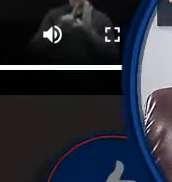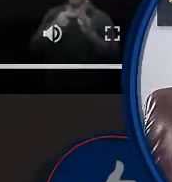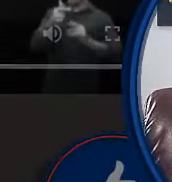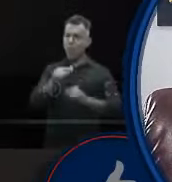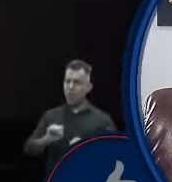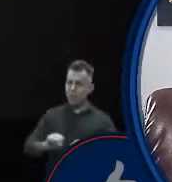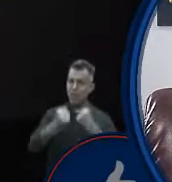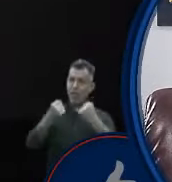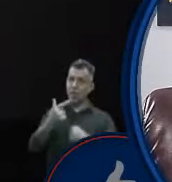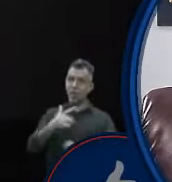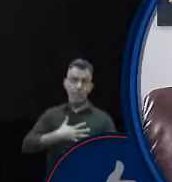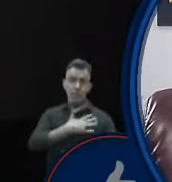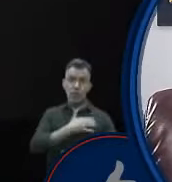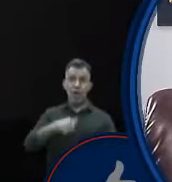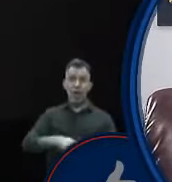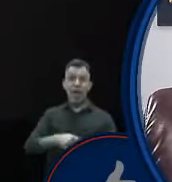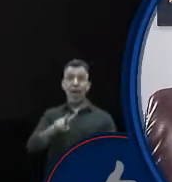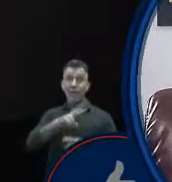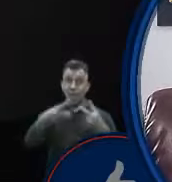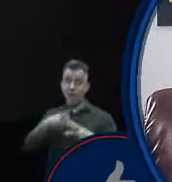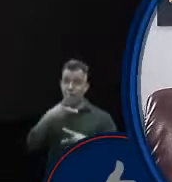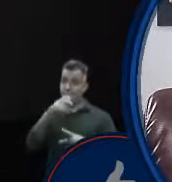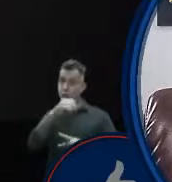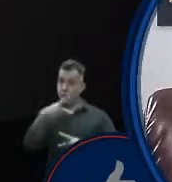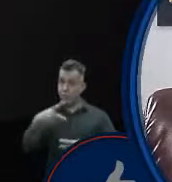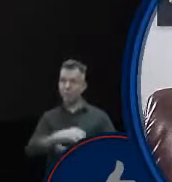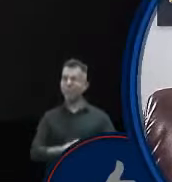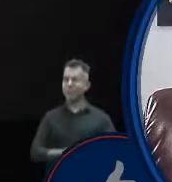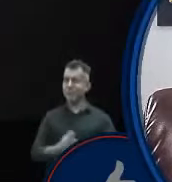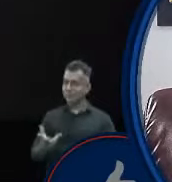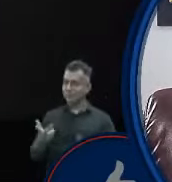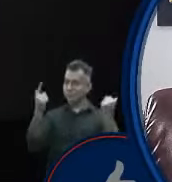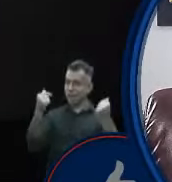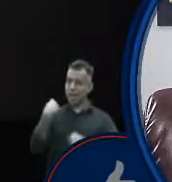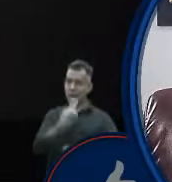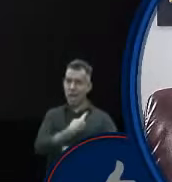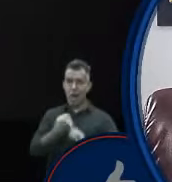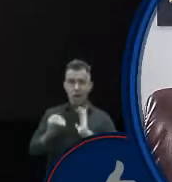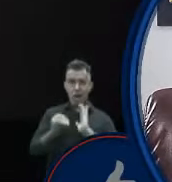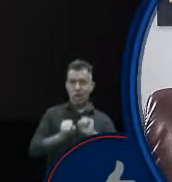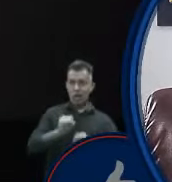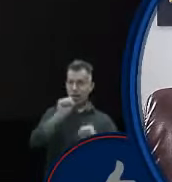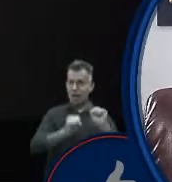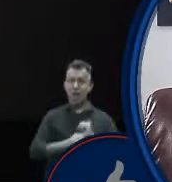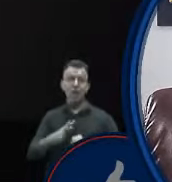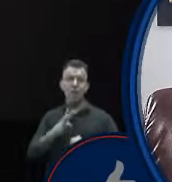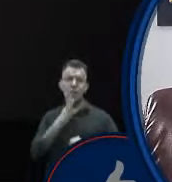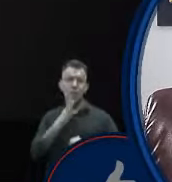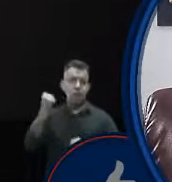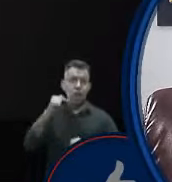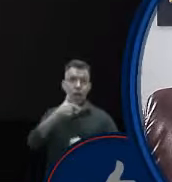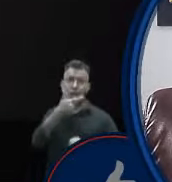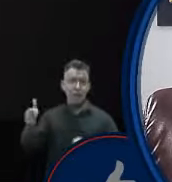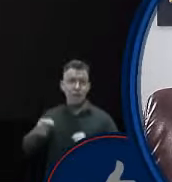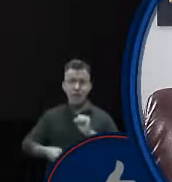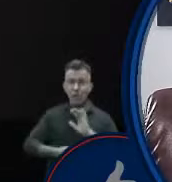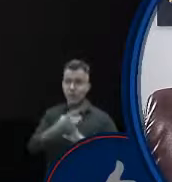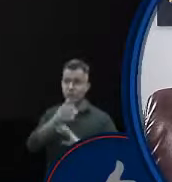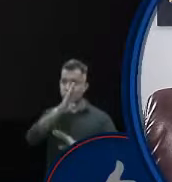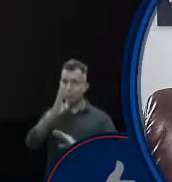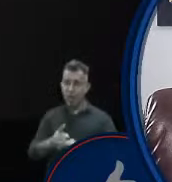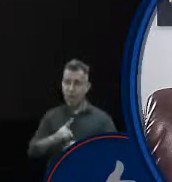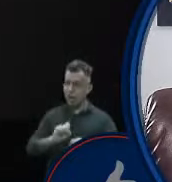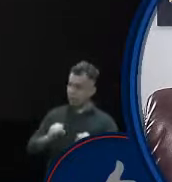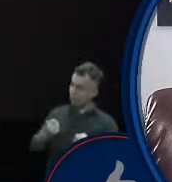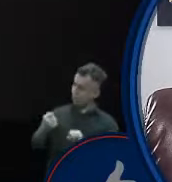sem preconceito. A Via é pop. As nossas marcas, que são reconhecidas nacionalmente há décadas e que acabaram de